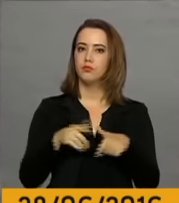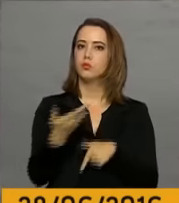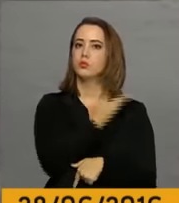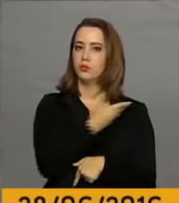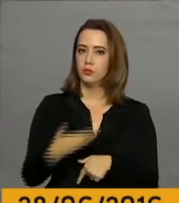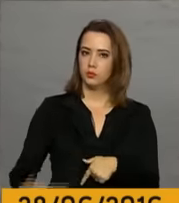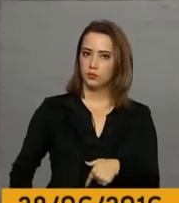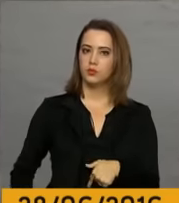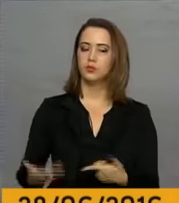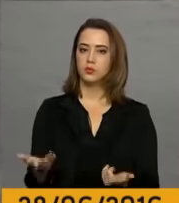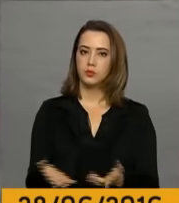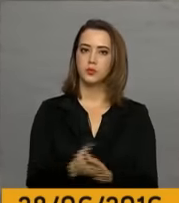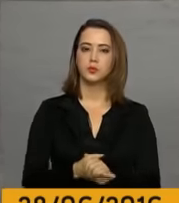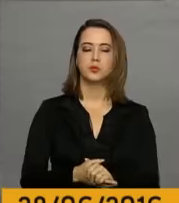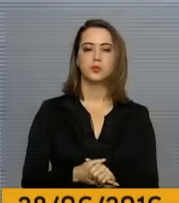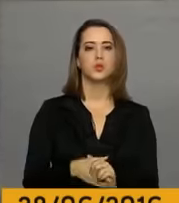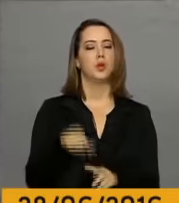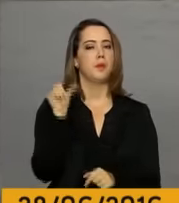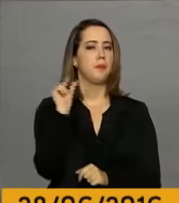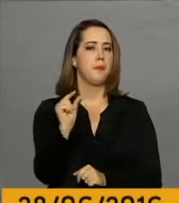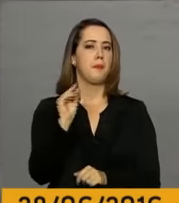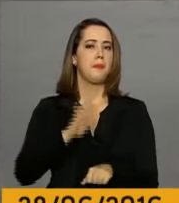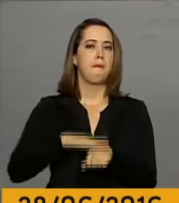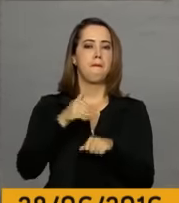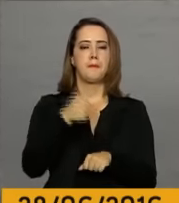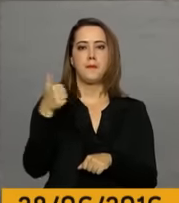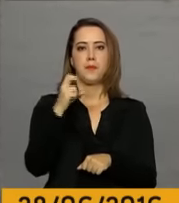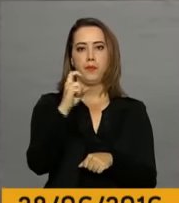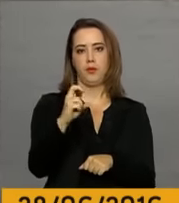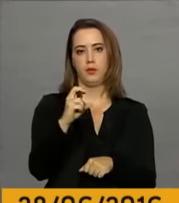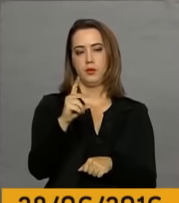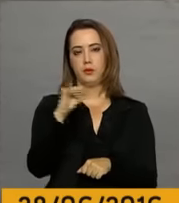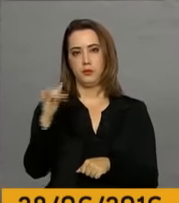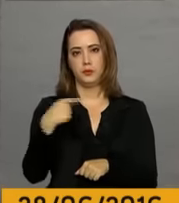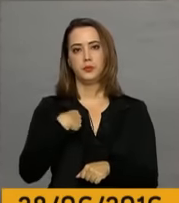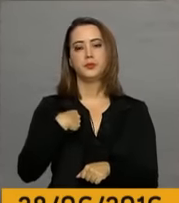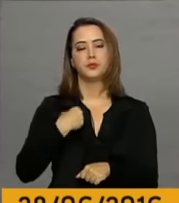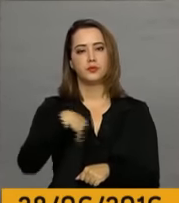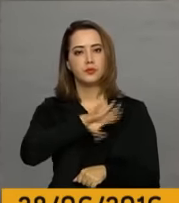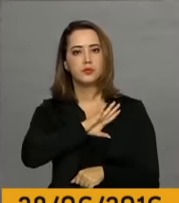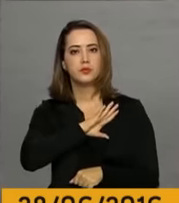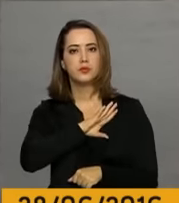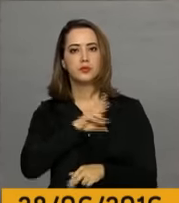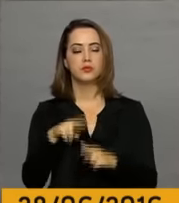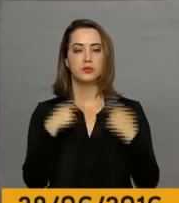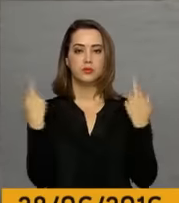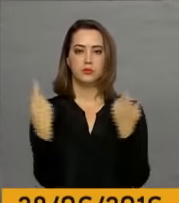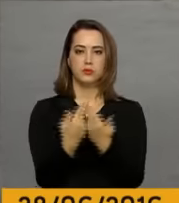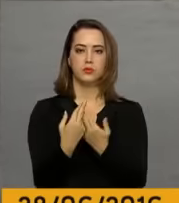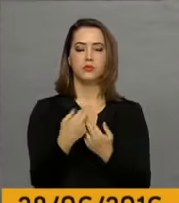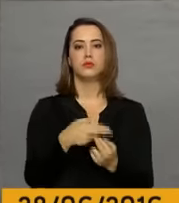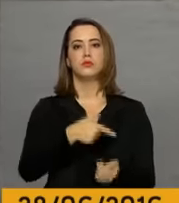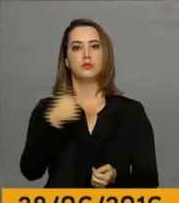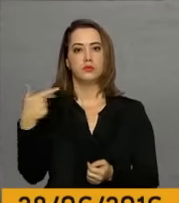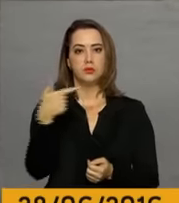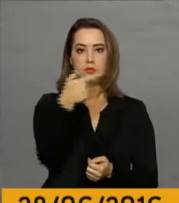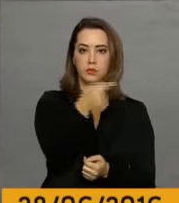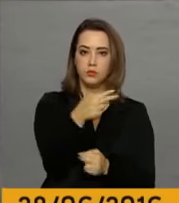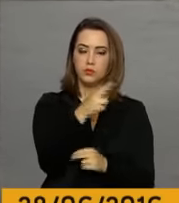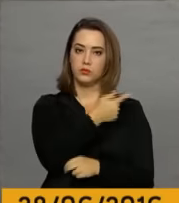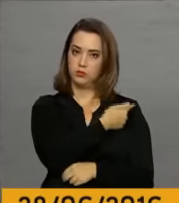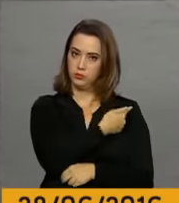e há pouco mais de 15 dias mais ou menos nós conseguimos reunir os 27